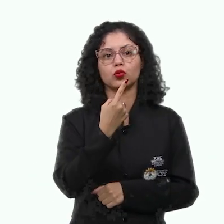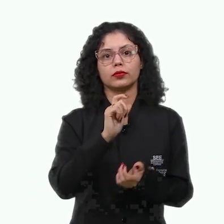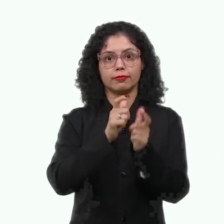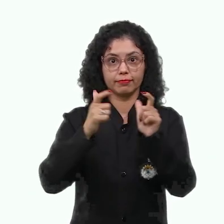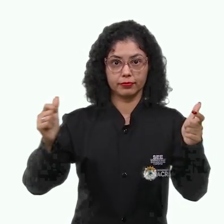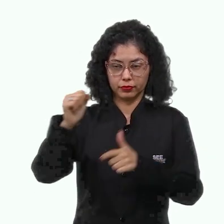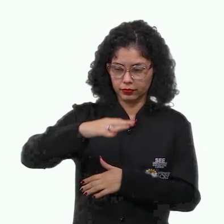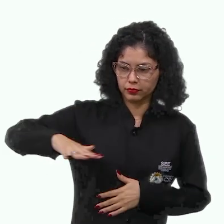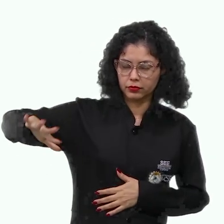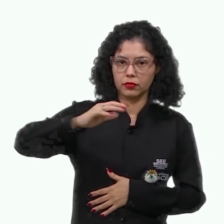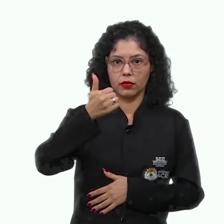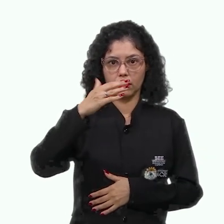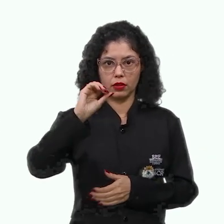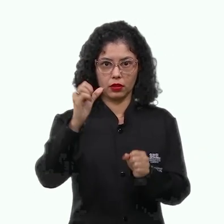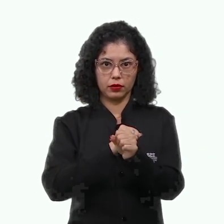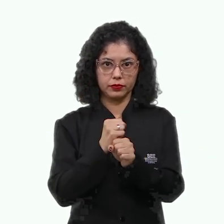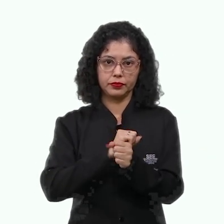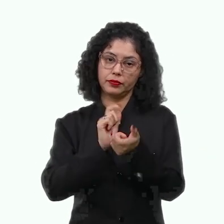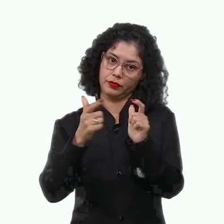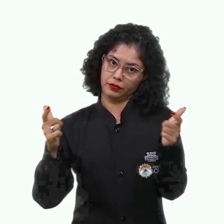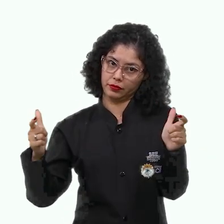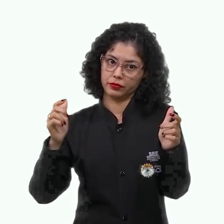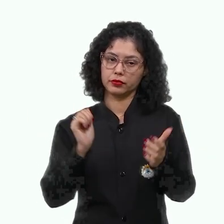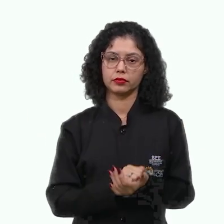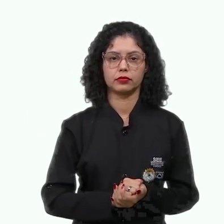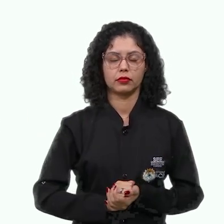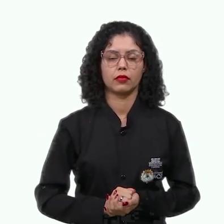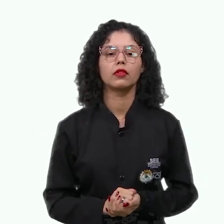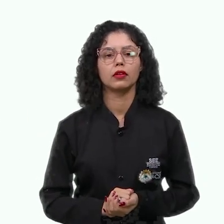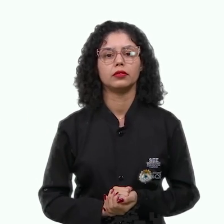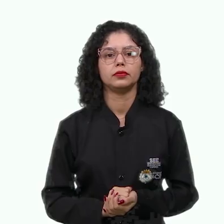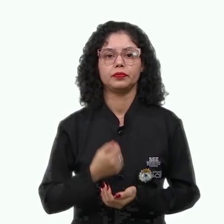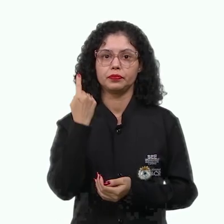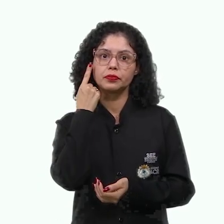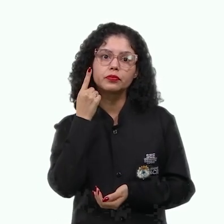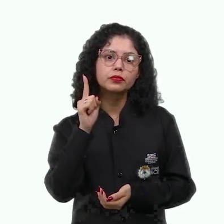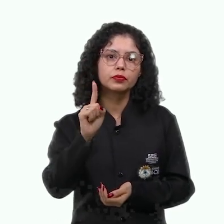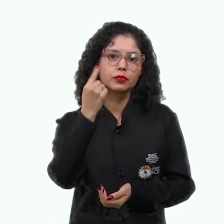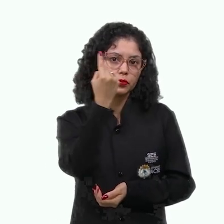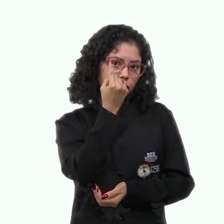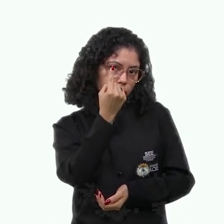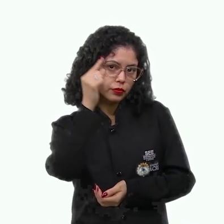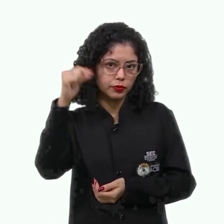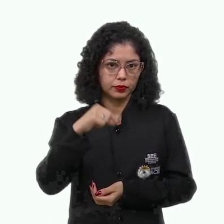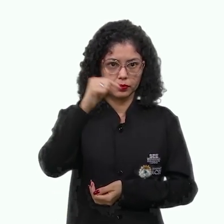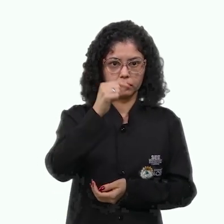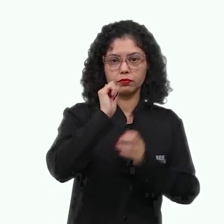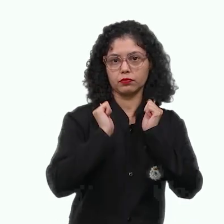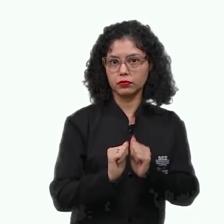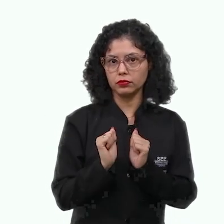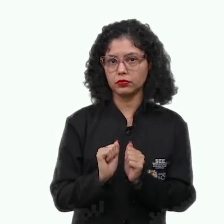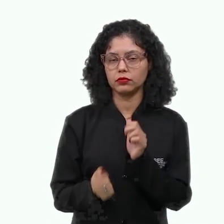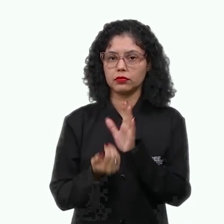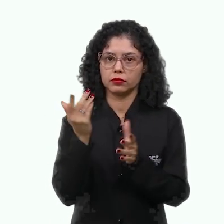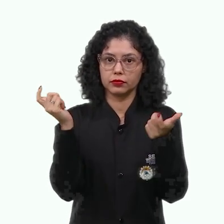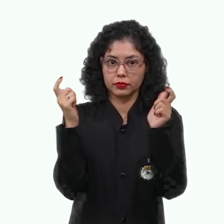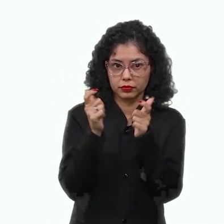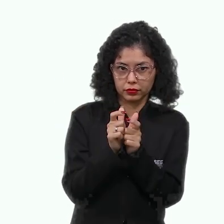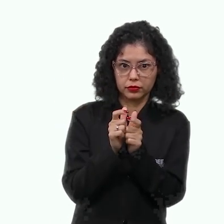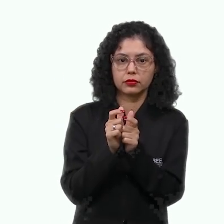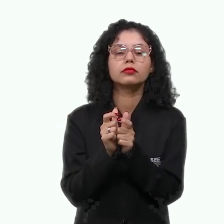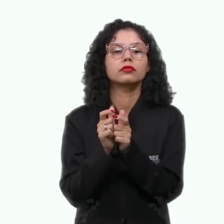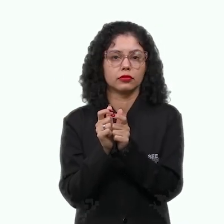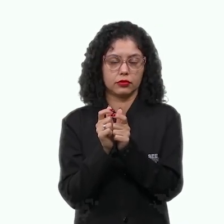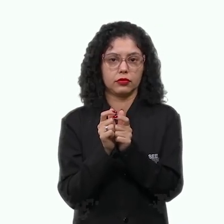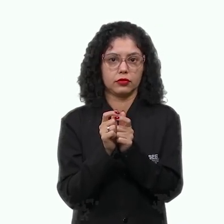hectares em apenas 10 anos, ou seja, cresceu bastante, hein? Uma vespa produzida em biofábrica pode ser menor que a